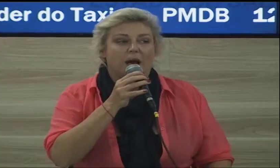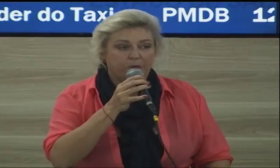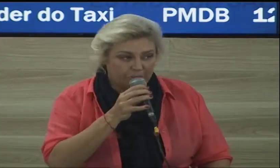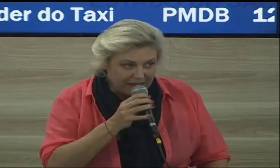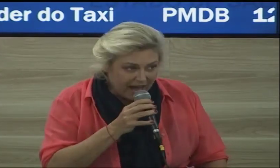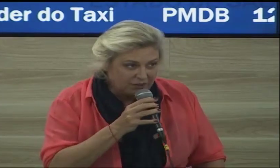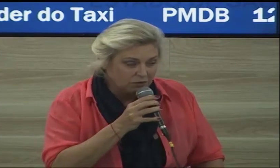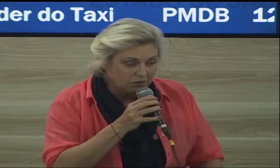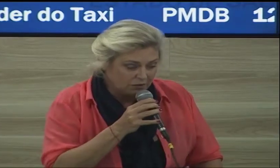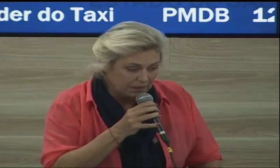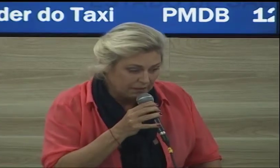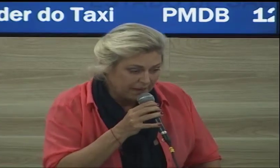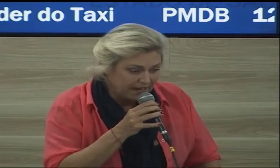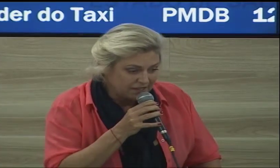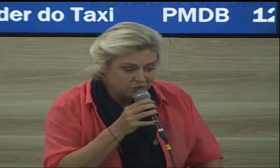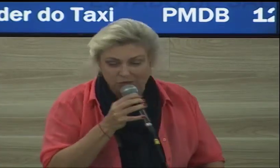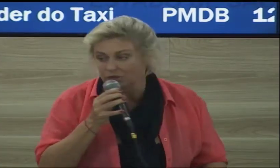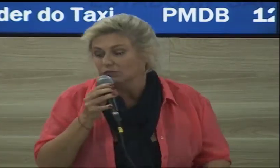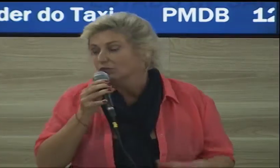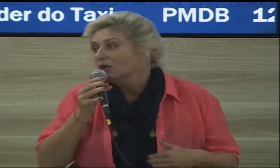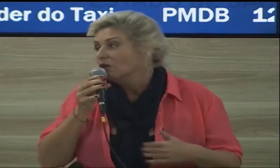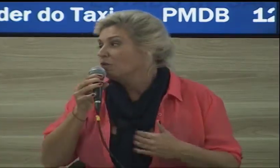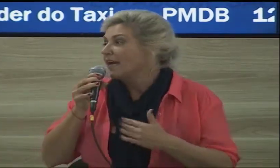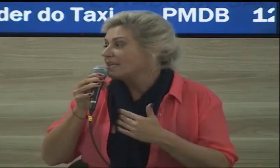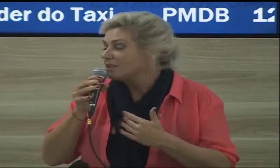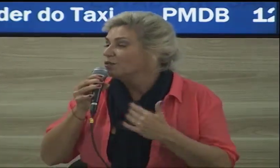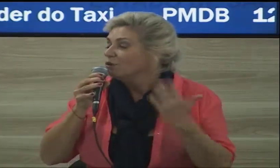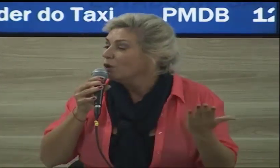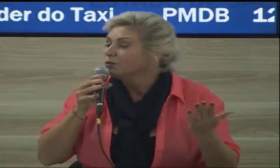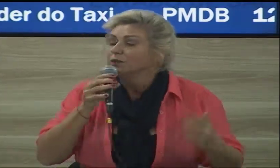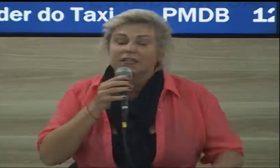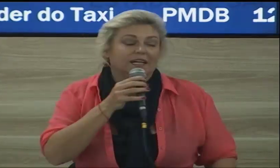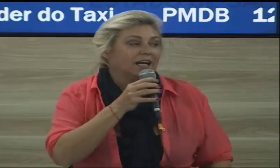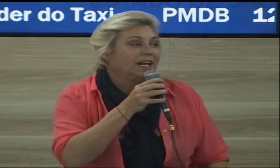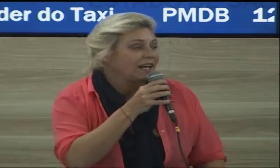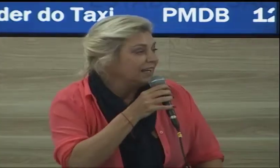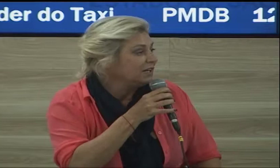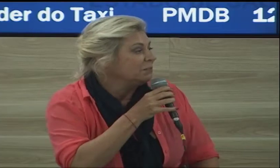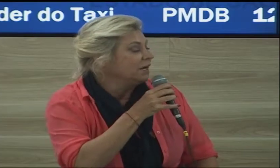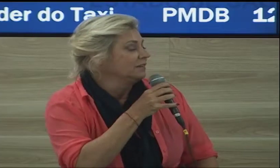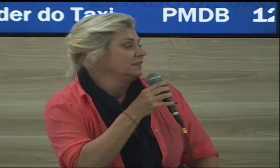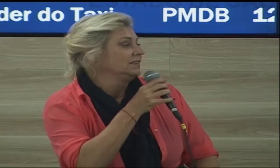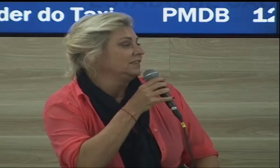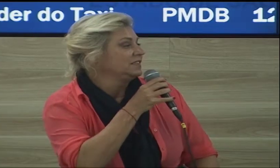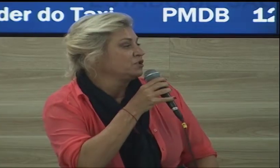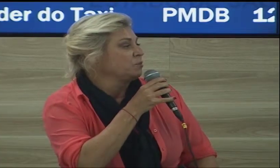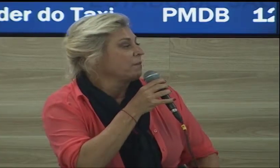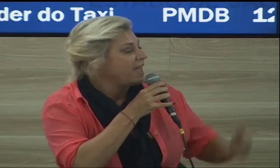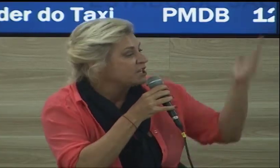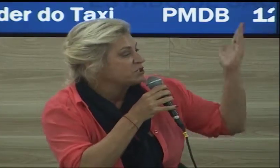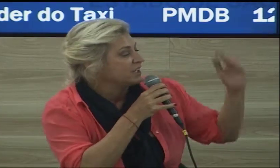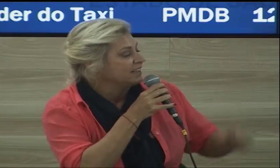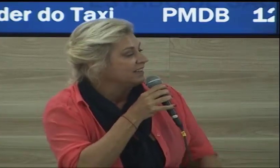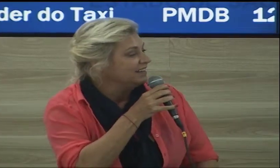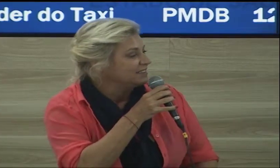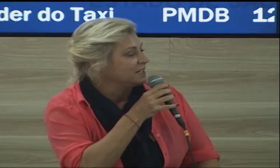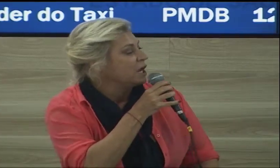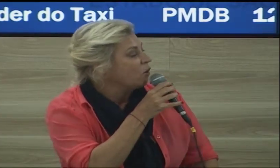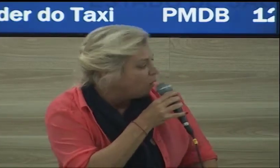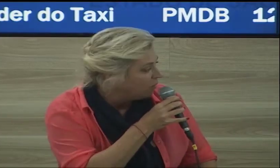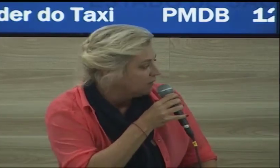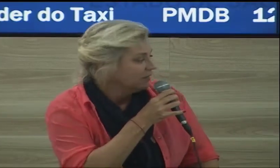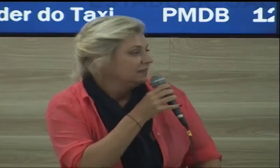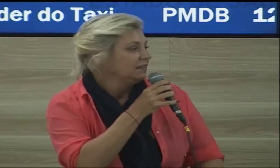apropriado para isso quando o brasil todo reclama de uma médica que se